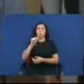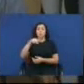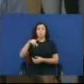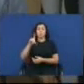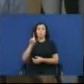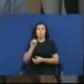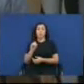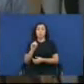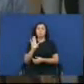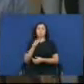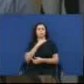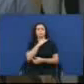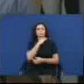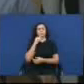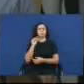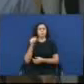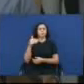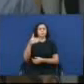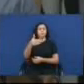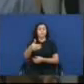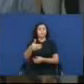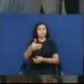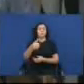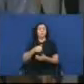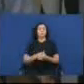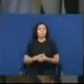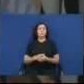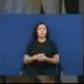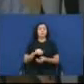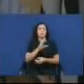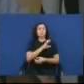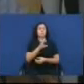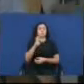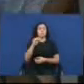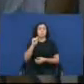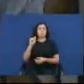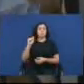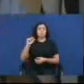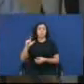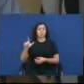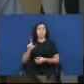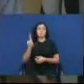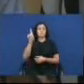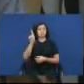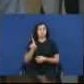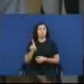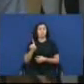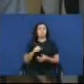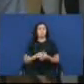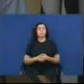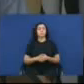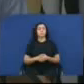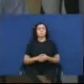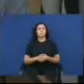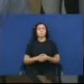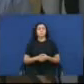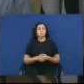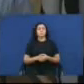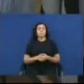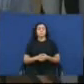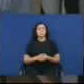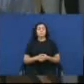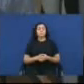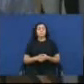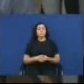da FAO, que veio a falecer logo depois da aprovação do projeto, diretor da FAO, o então prefeito